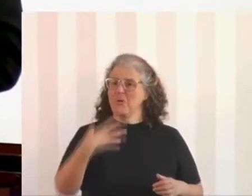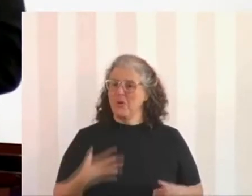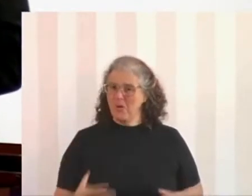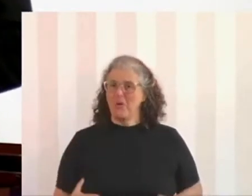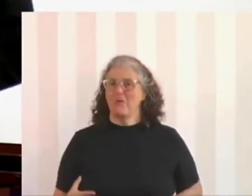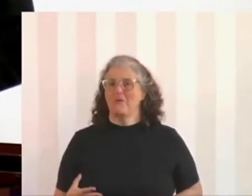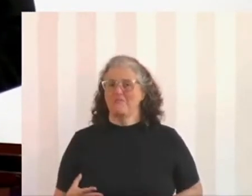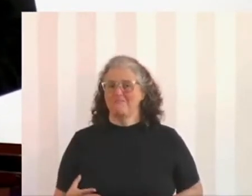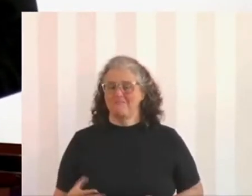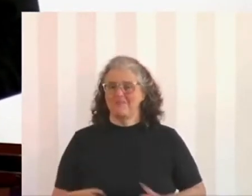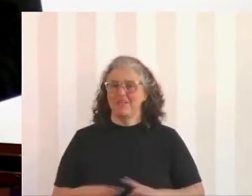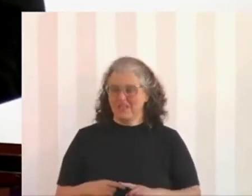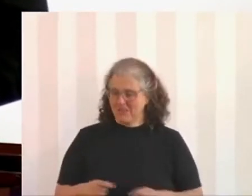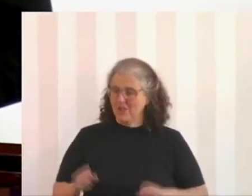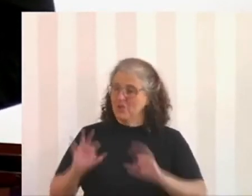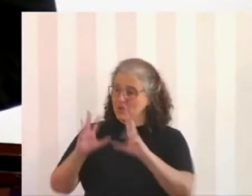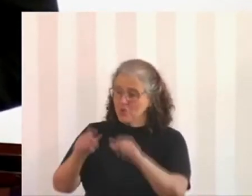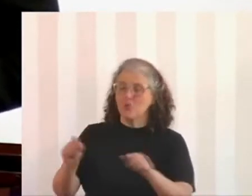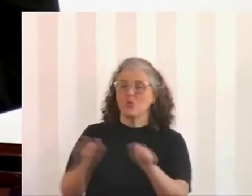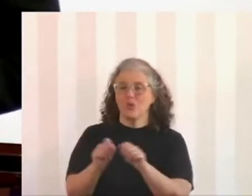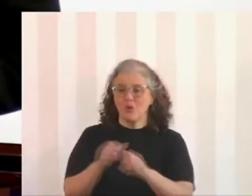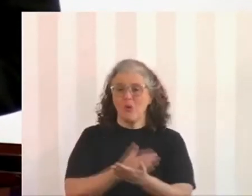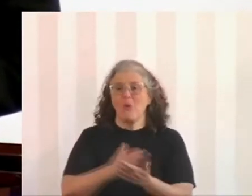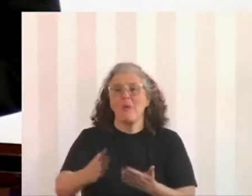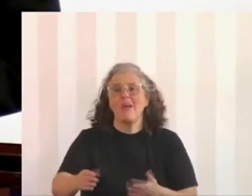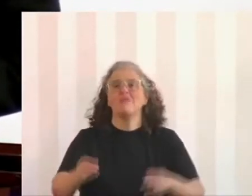quê? Porque só ele sabe fazer.